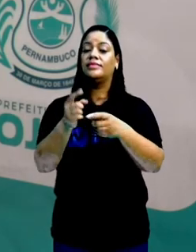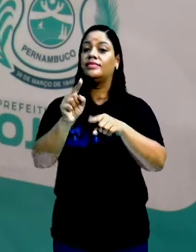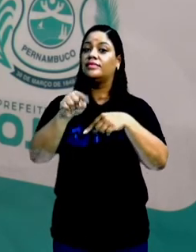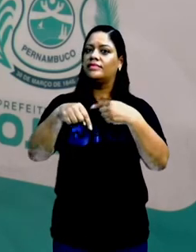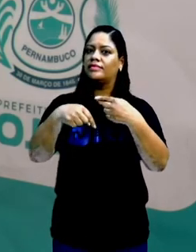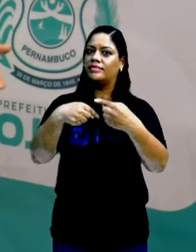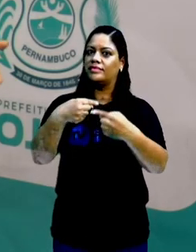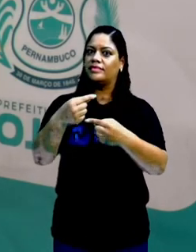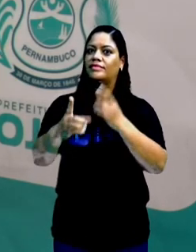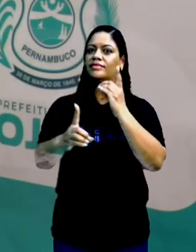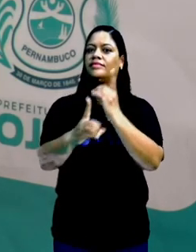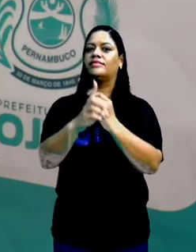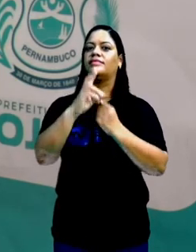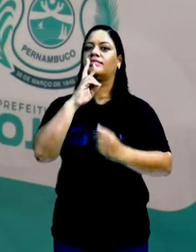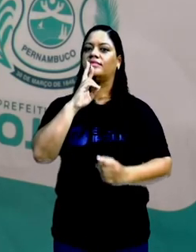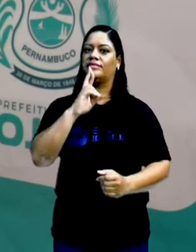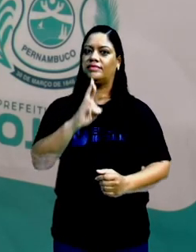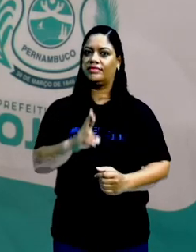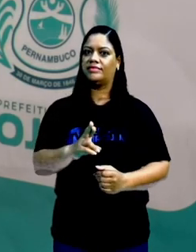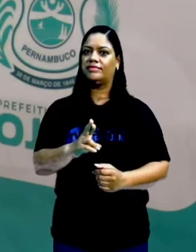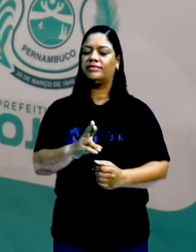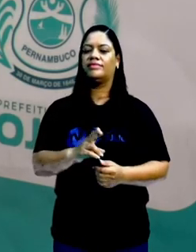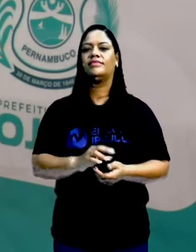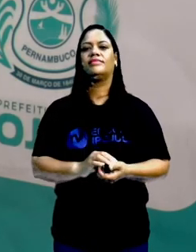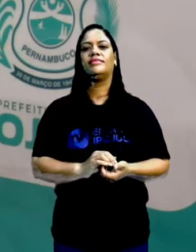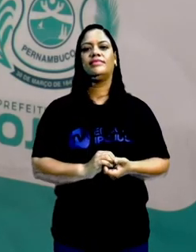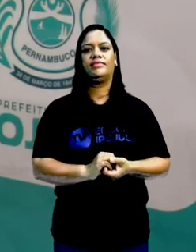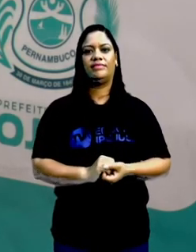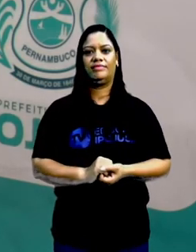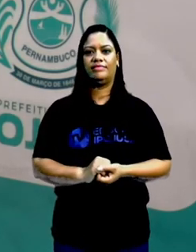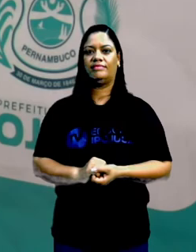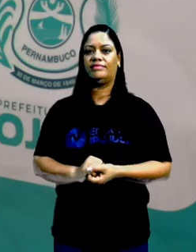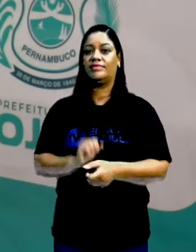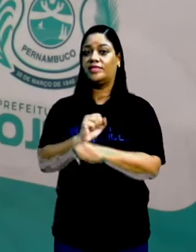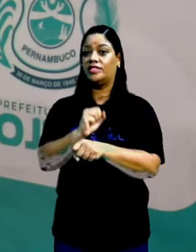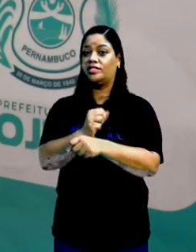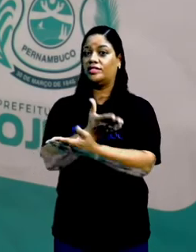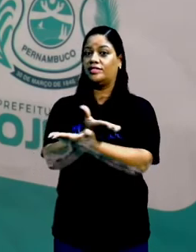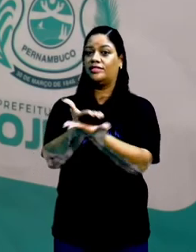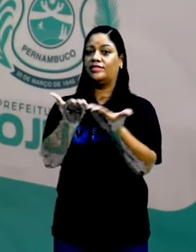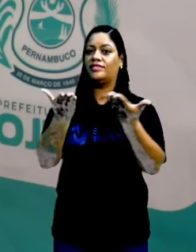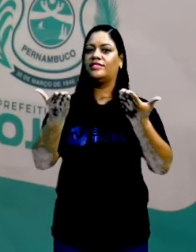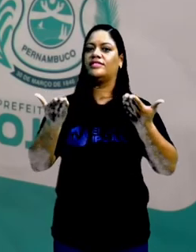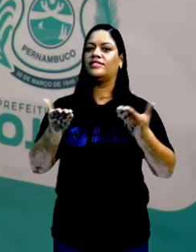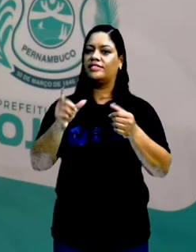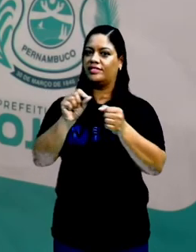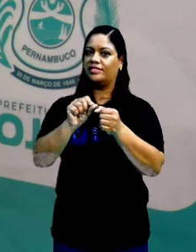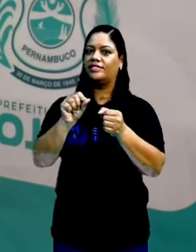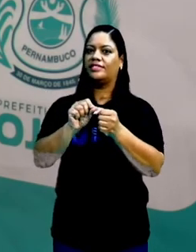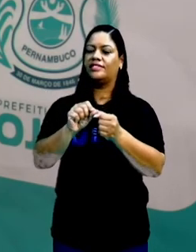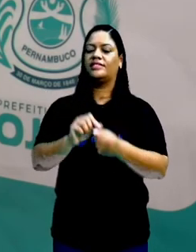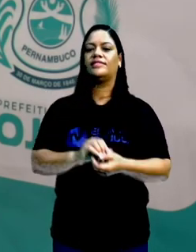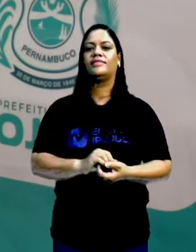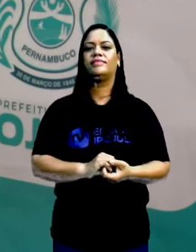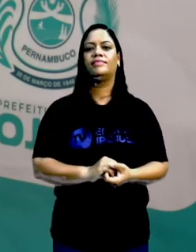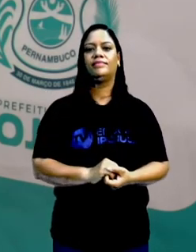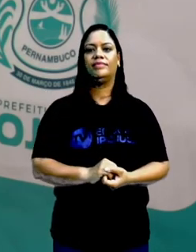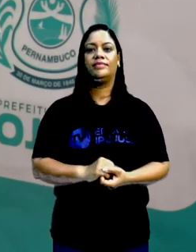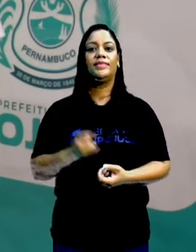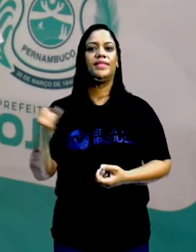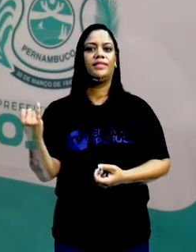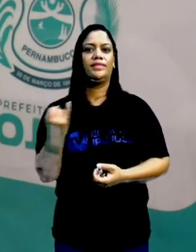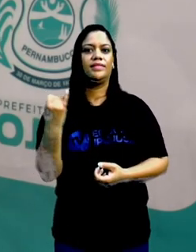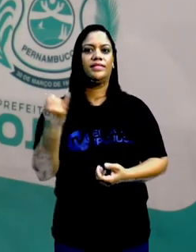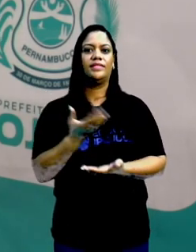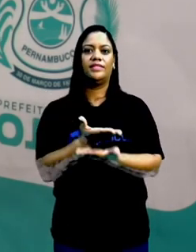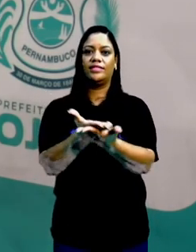depois responder o produto que está ali esperando que vocês resolvam e vocês escrevam. É